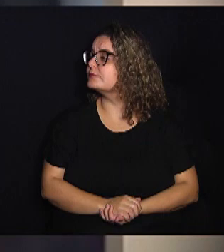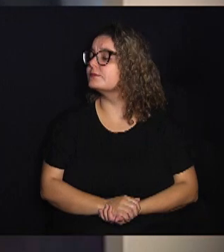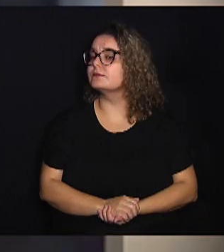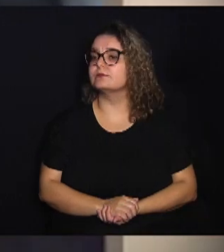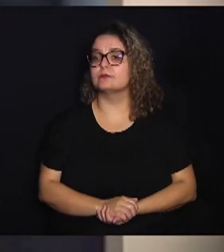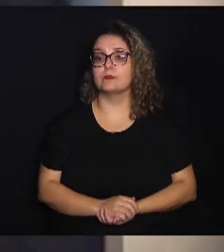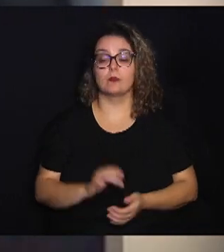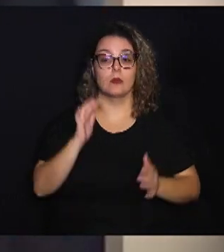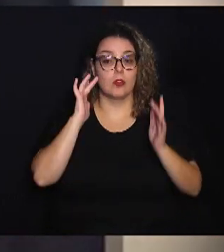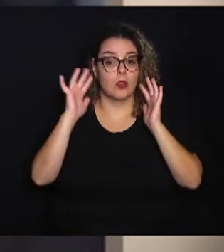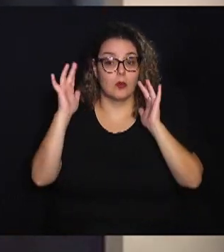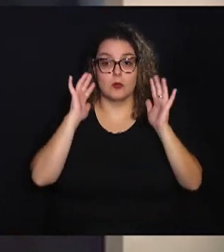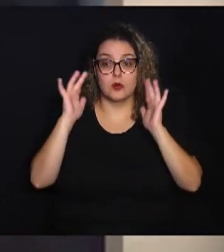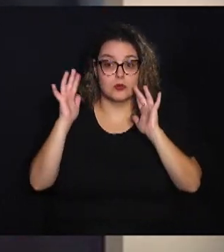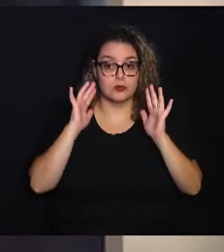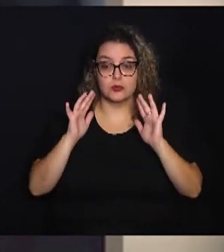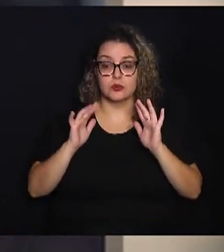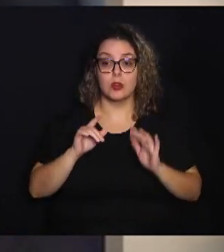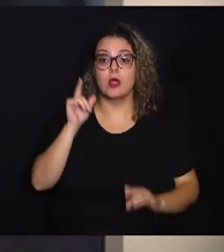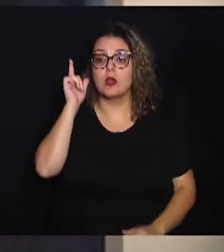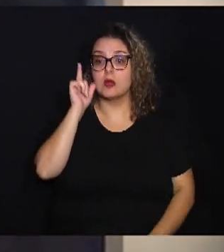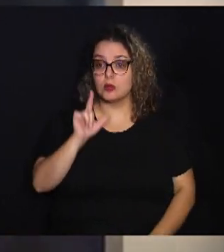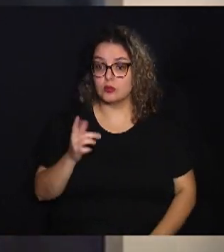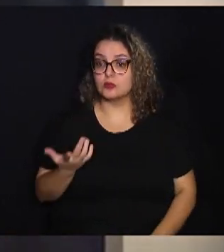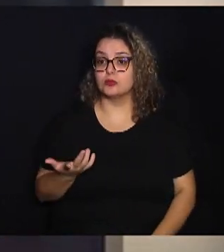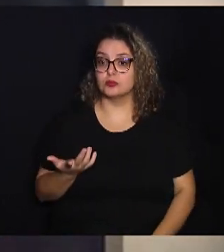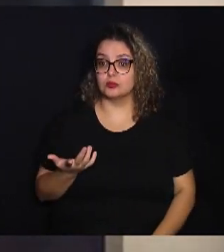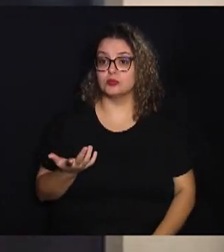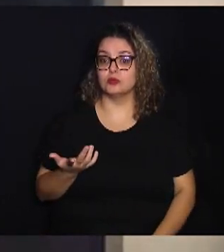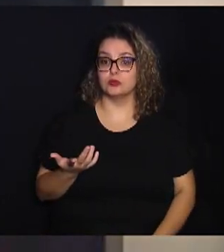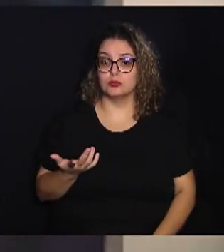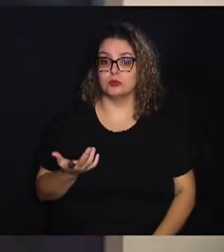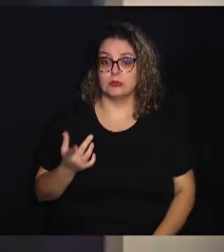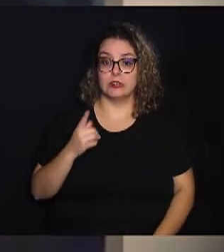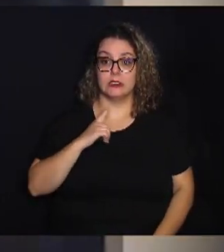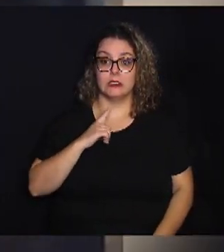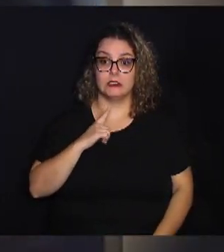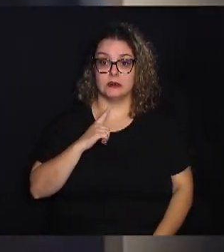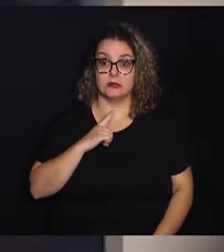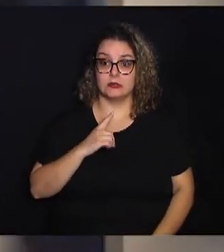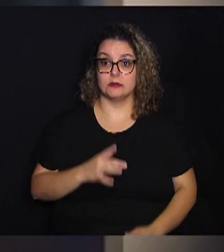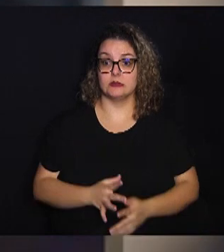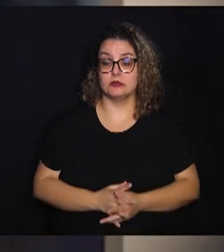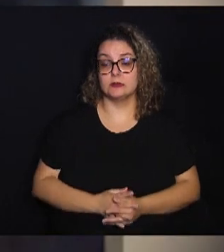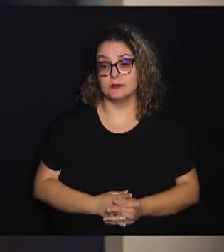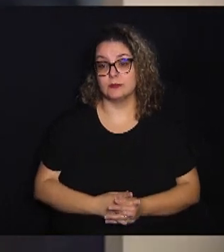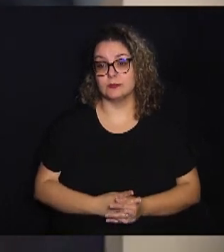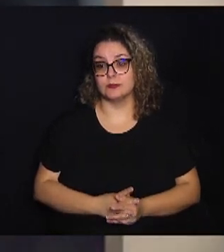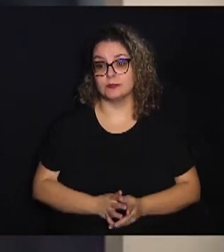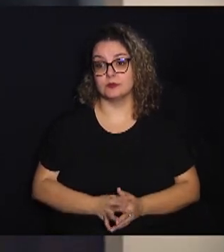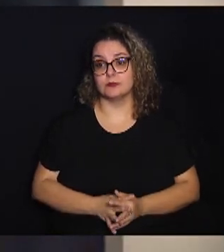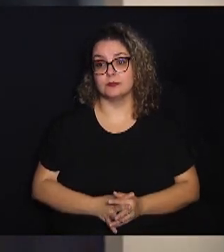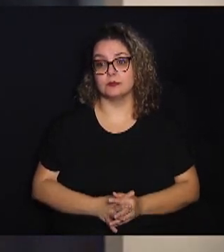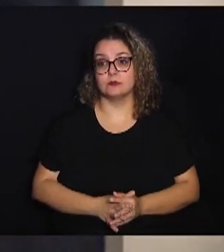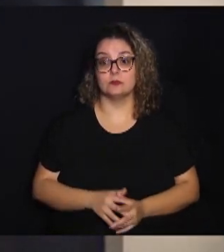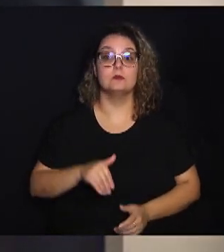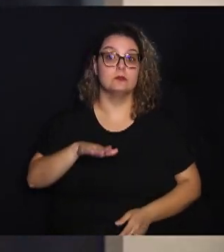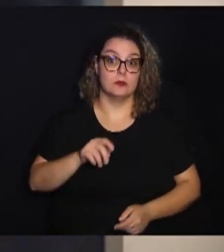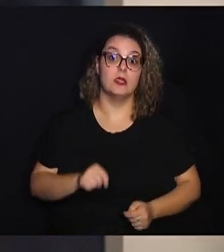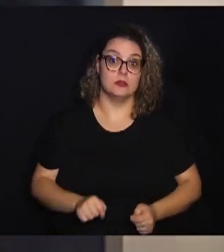Meu sonho é conseguir ter mais ganhos